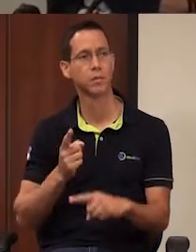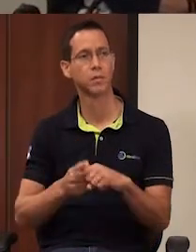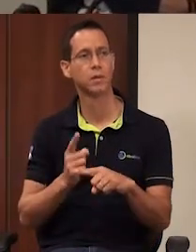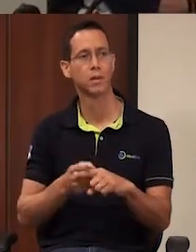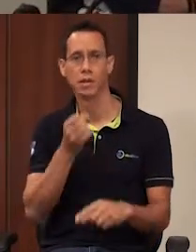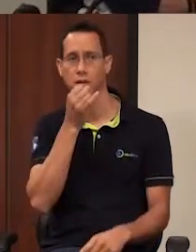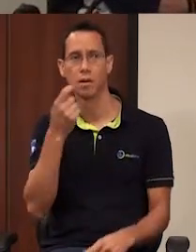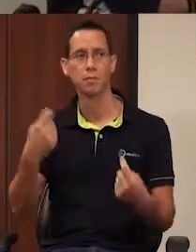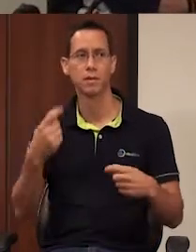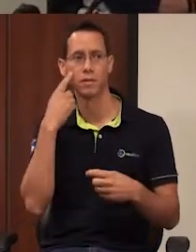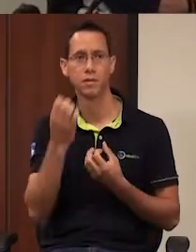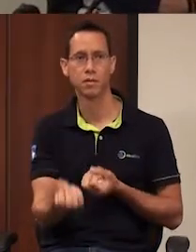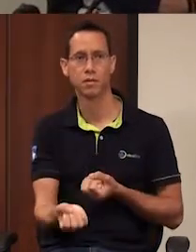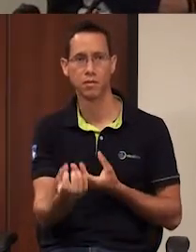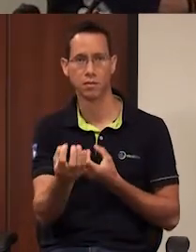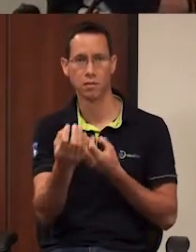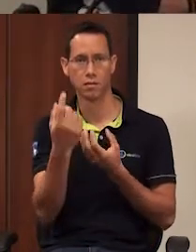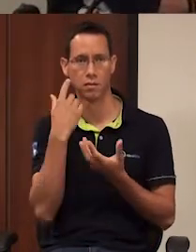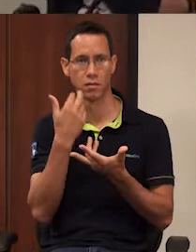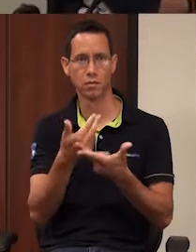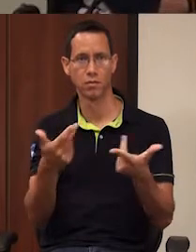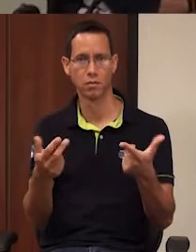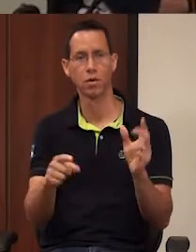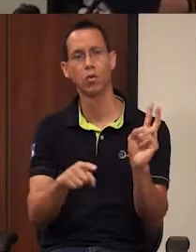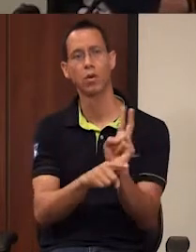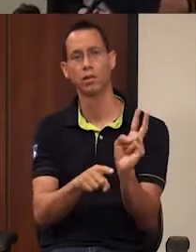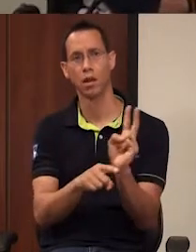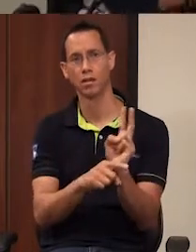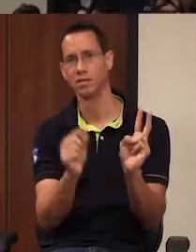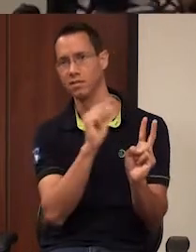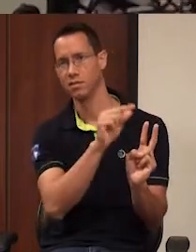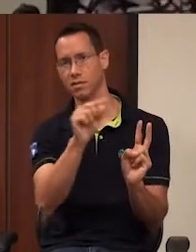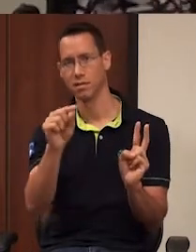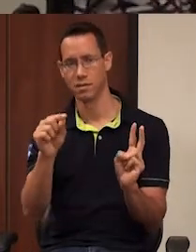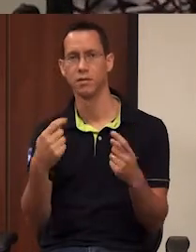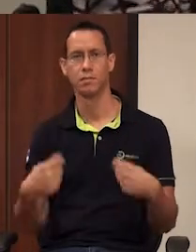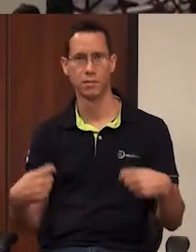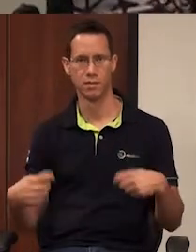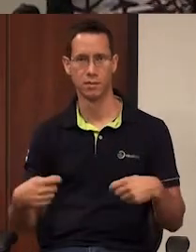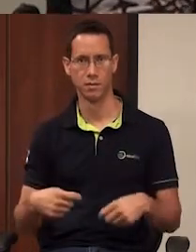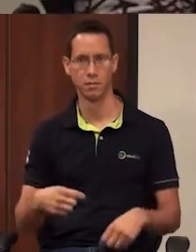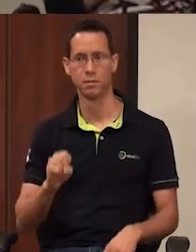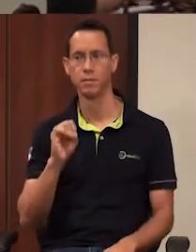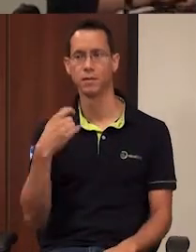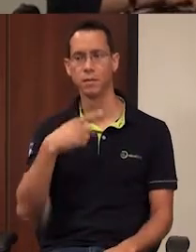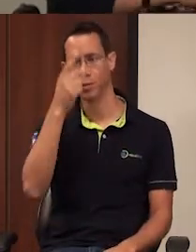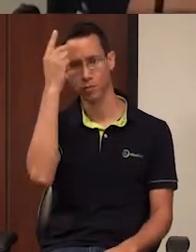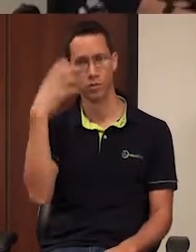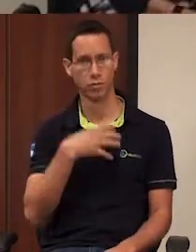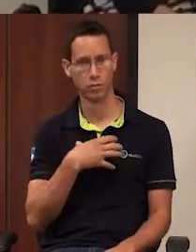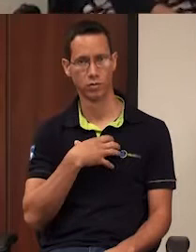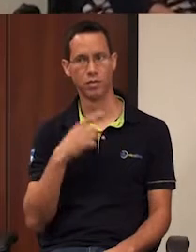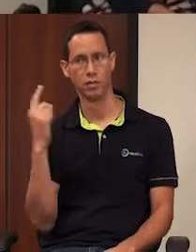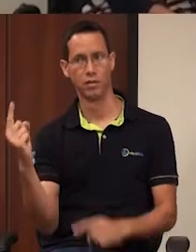verdade, um levantamento, né, dessas curatelas. Então, principalmente se a pessoa ela se sente numa